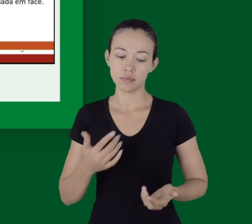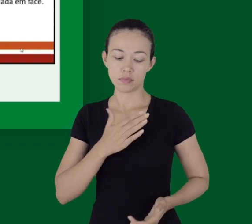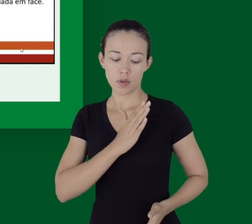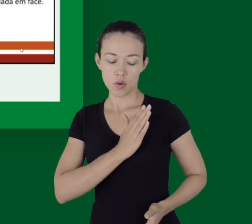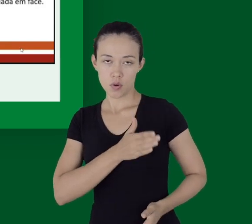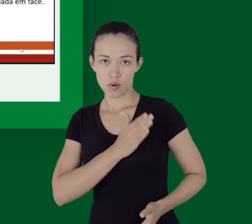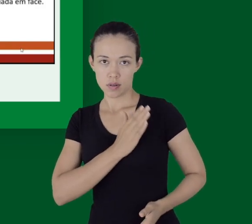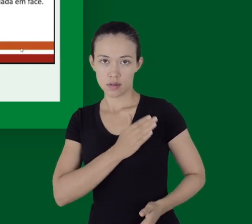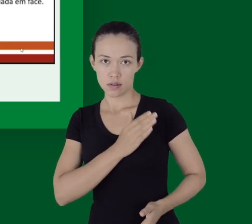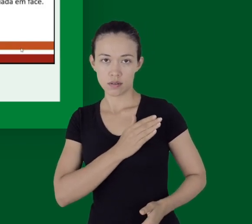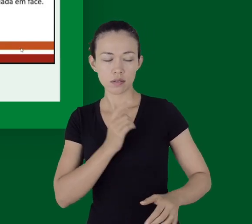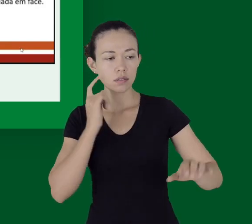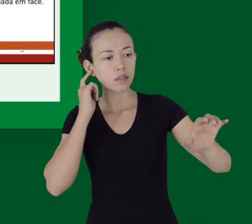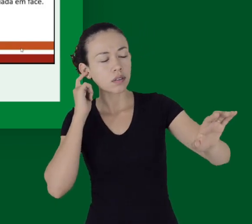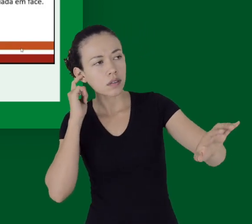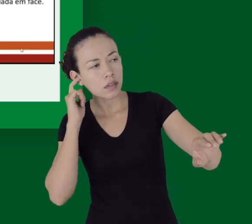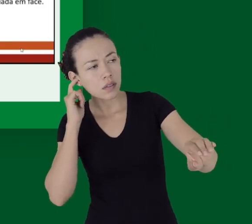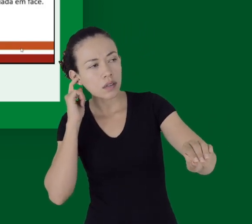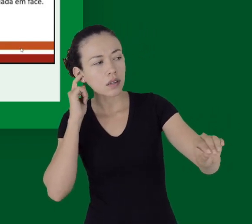tanto a ausculta cardíaca,